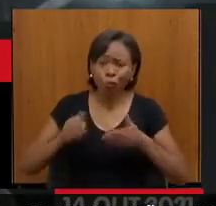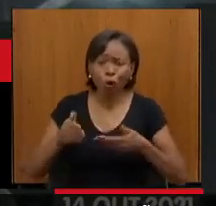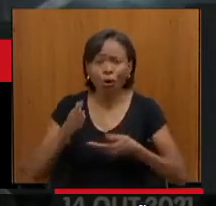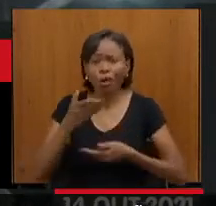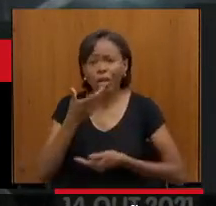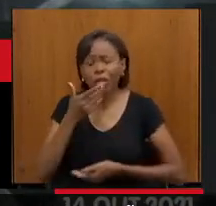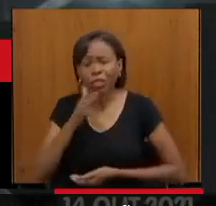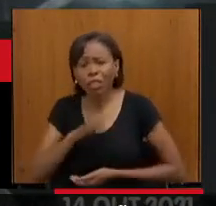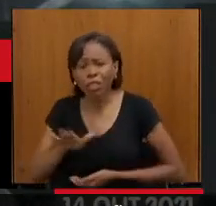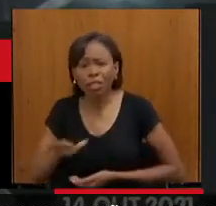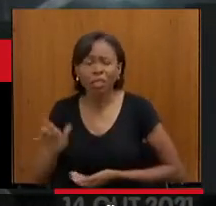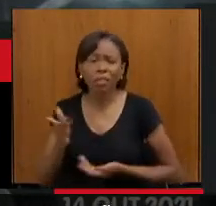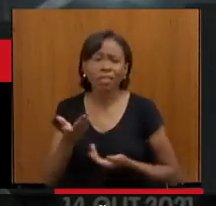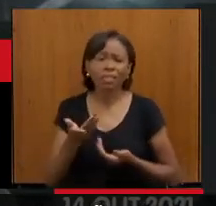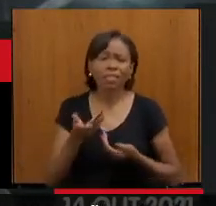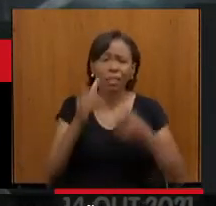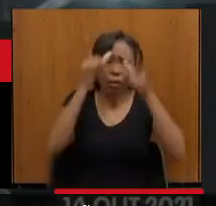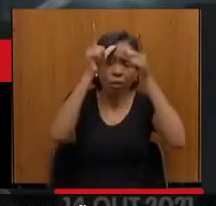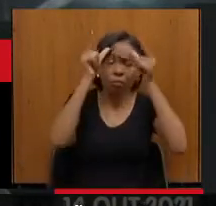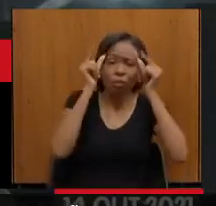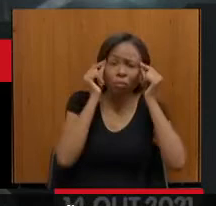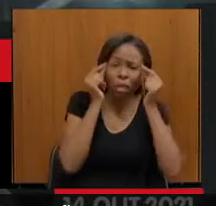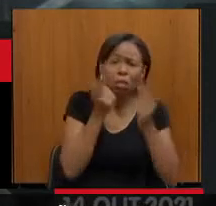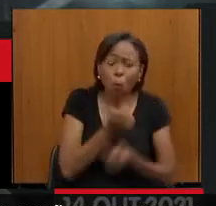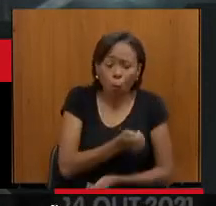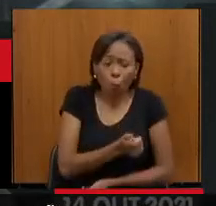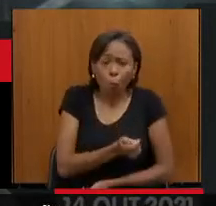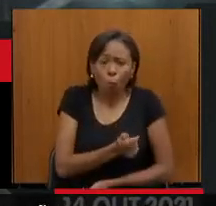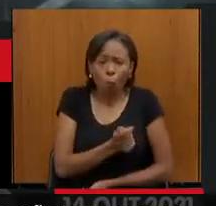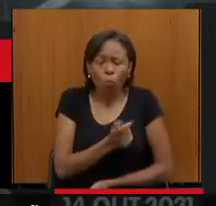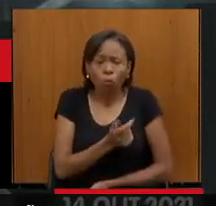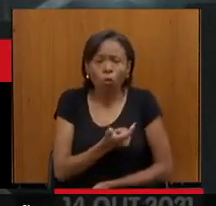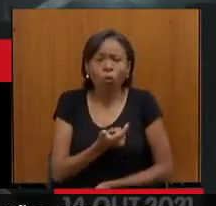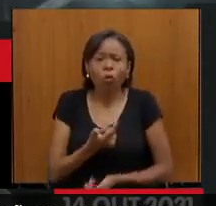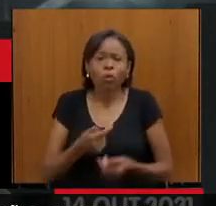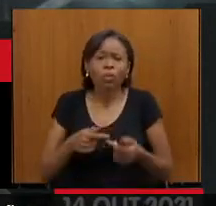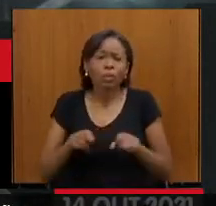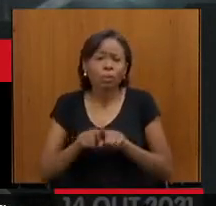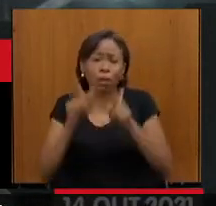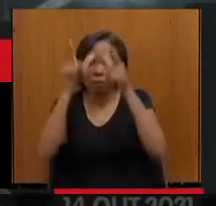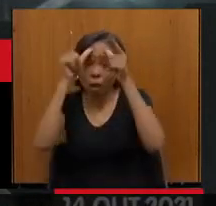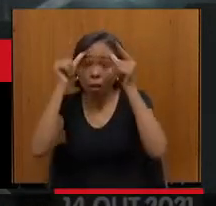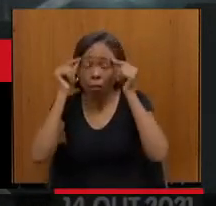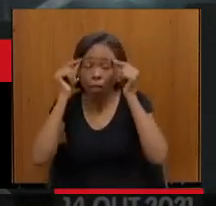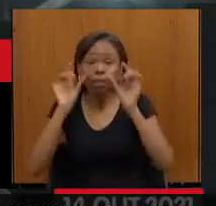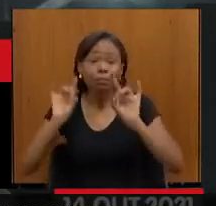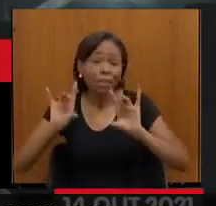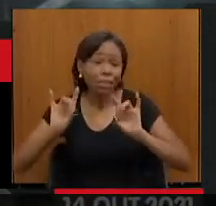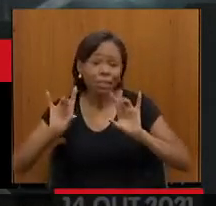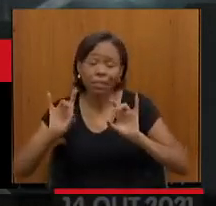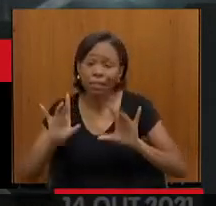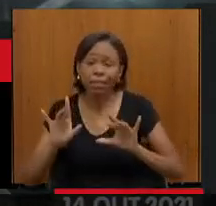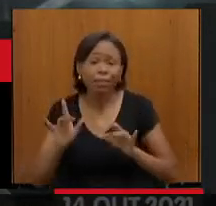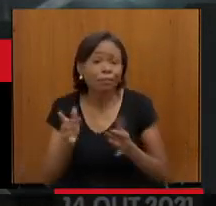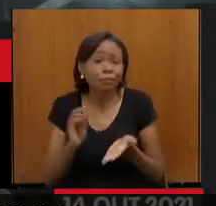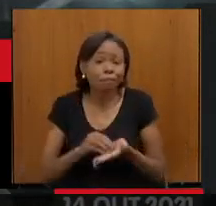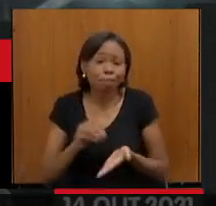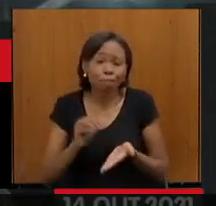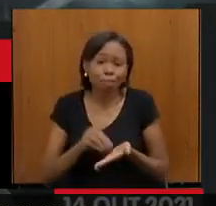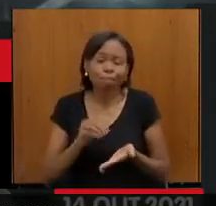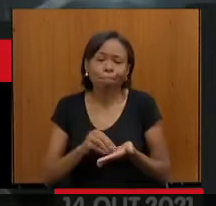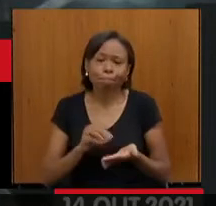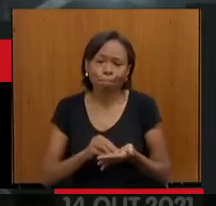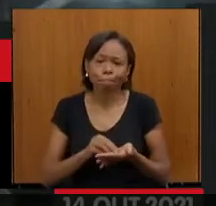poucas enfermeiras, sem enfermeiras obstétricas, obstetrizes. Então, tudo isso é